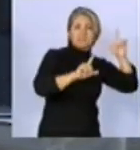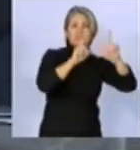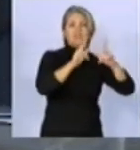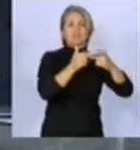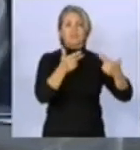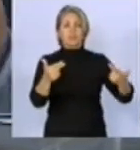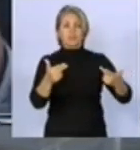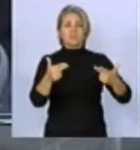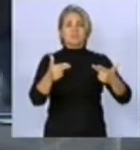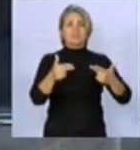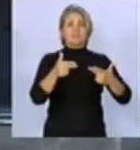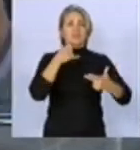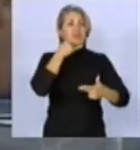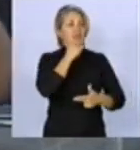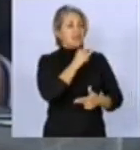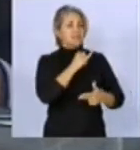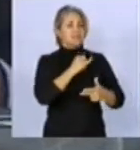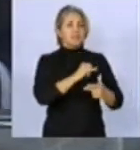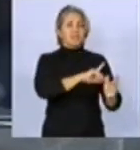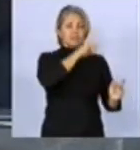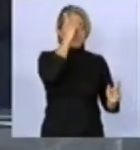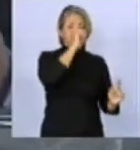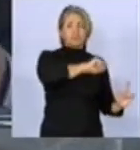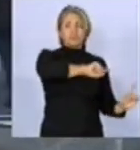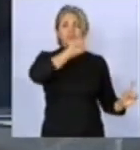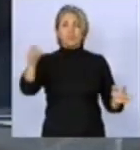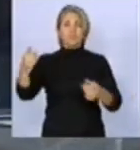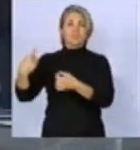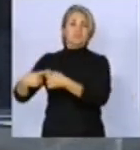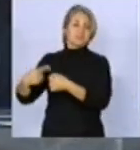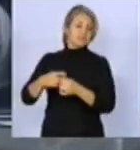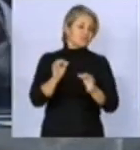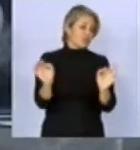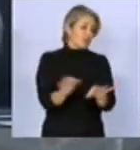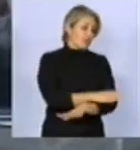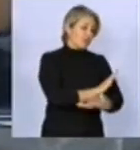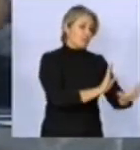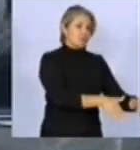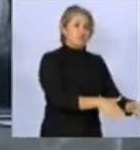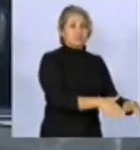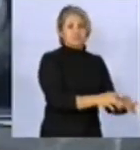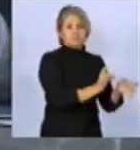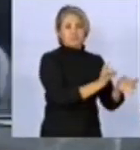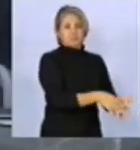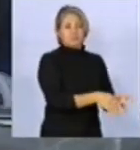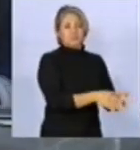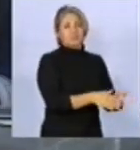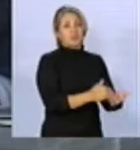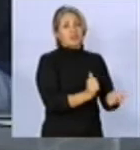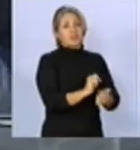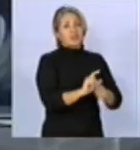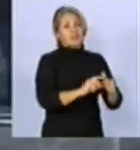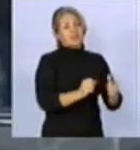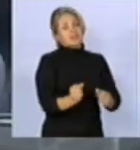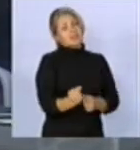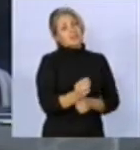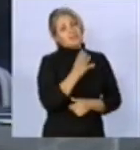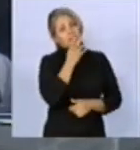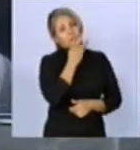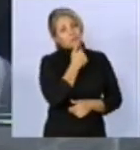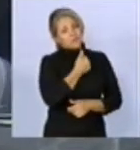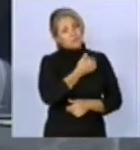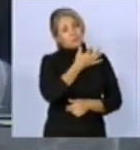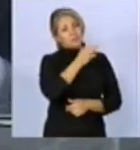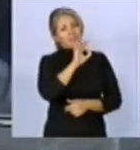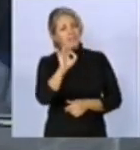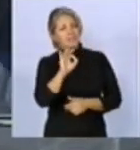cidade todos foram para a cidade acabou isso aí e foi uma coisa pontual que durou pouco mais de uma década e meia e foi só